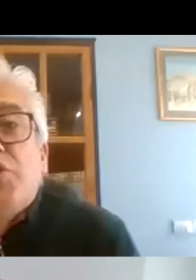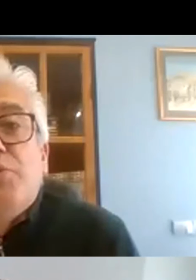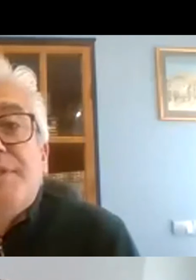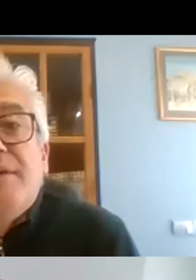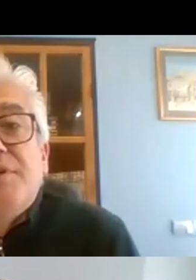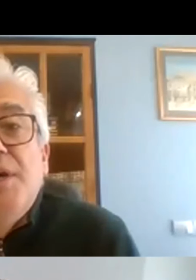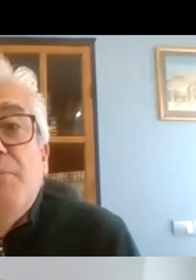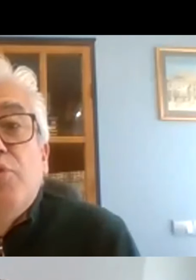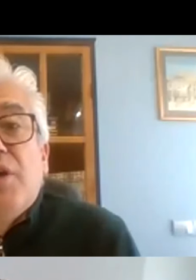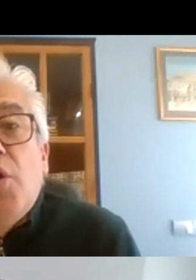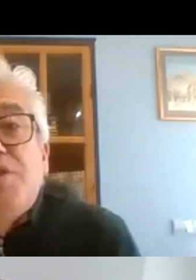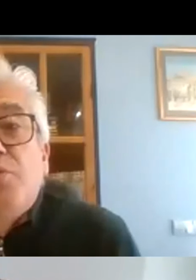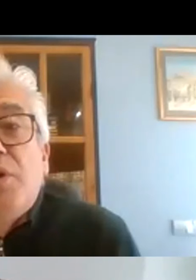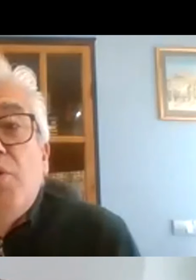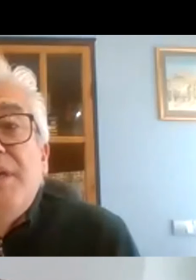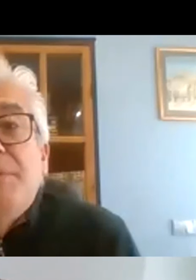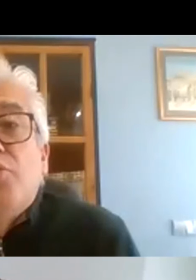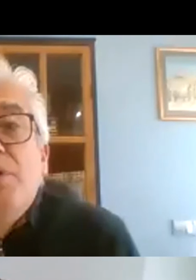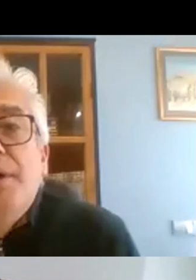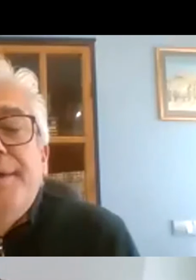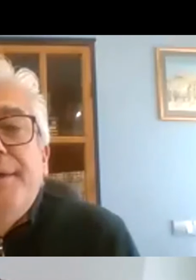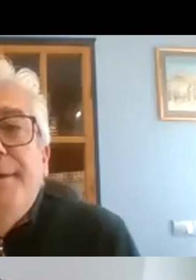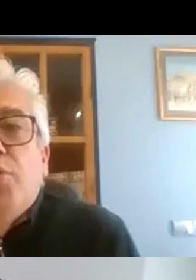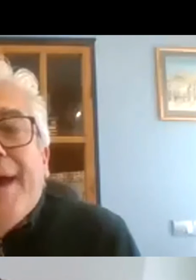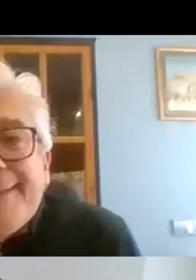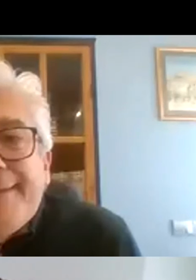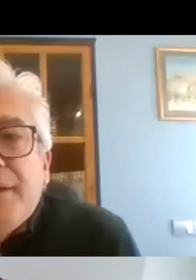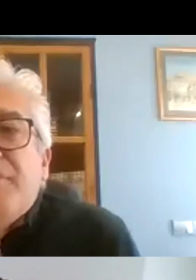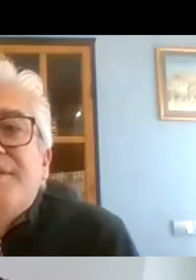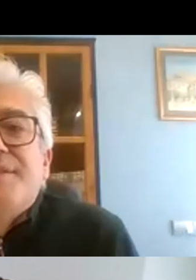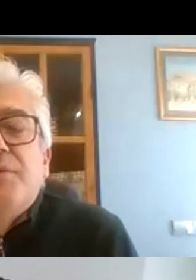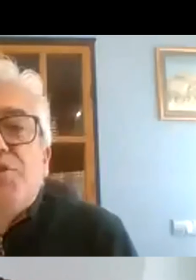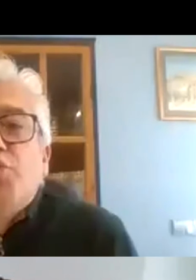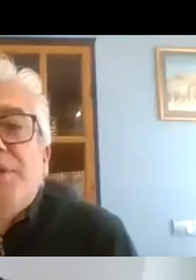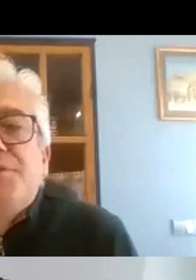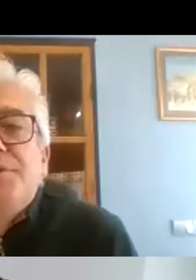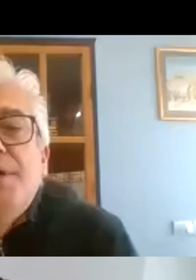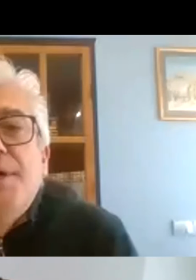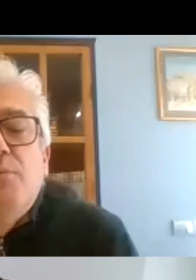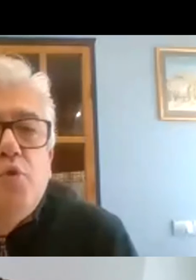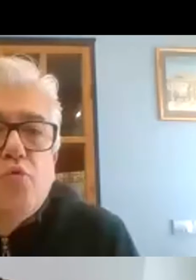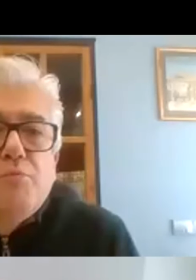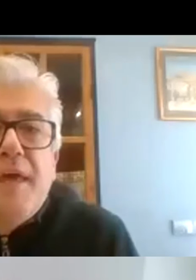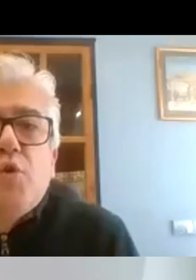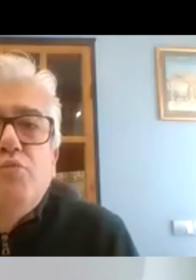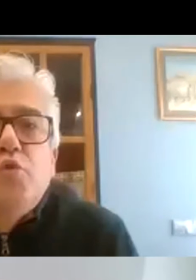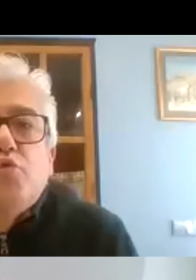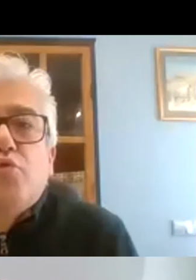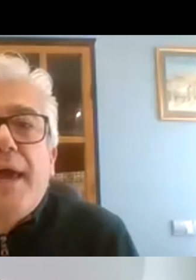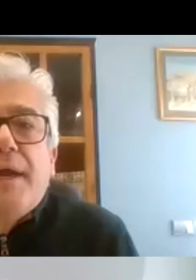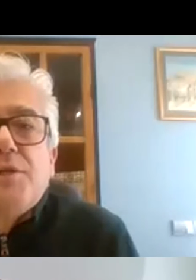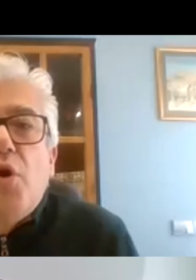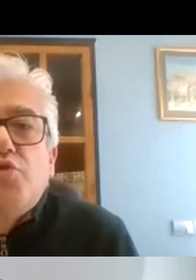são responsáveis pelo diagnóstico, acompanhamento e correta referenciação destes doentes. Muitos médicos,